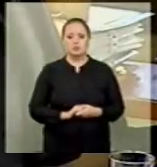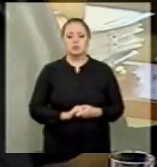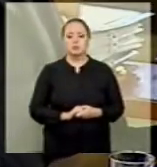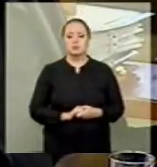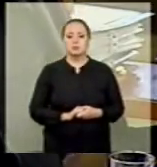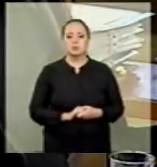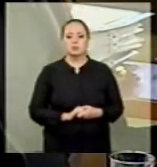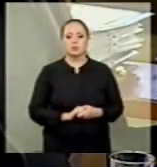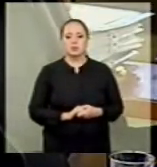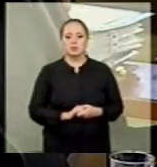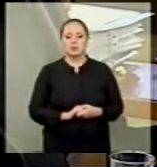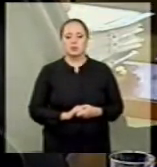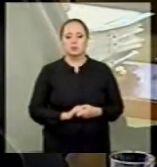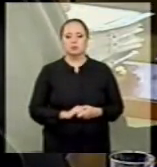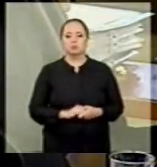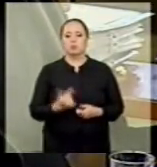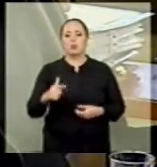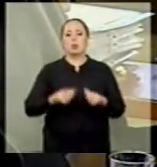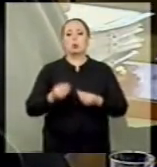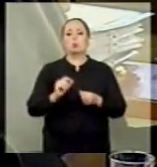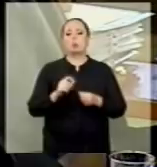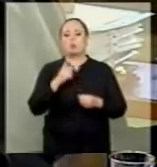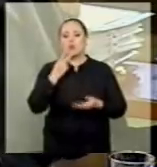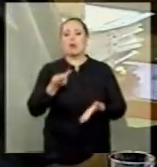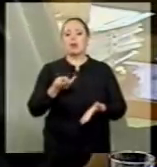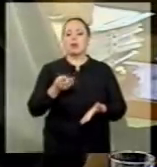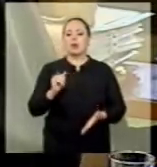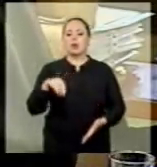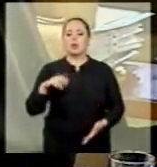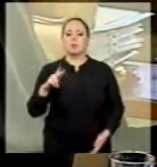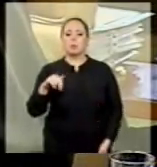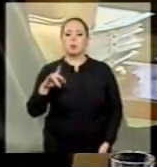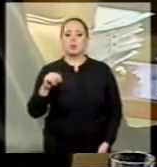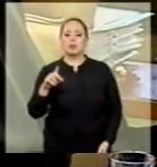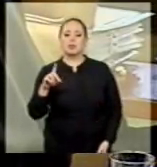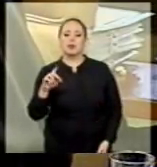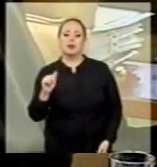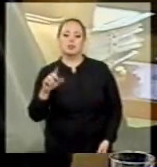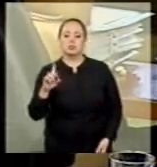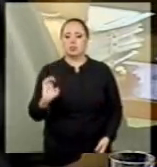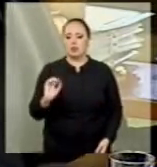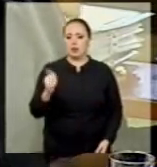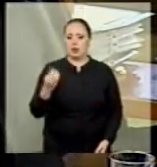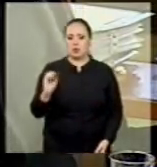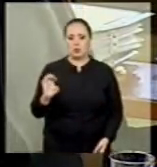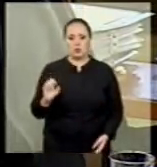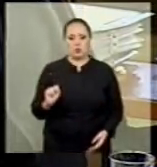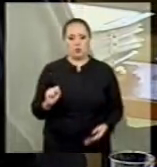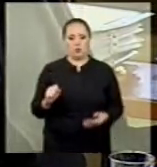Não há que se falar em impunidade ou incapacidade de processamento de ações com as devidas vênias.